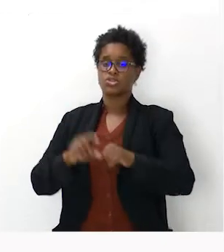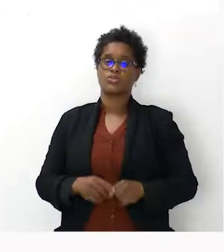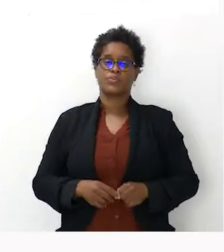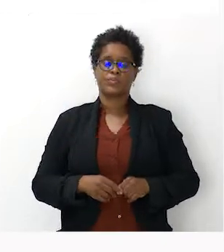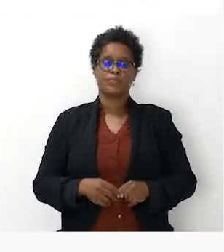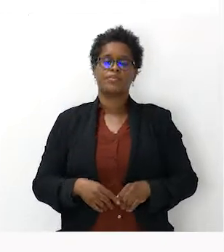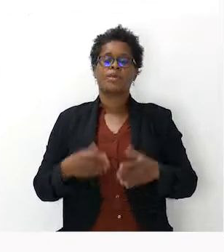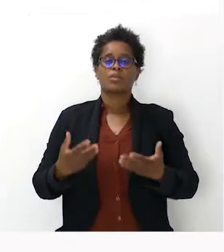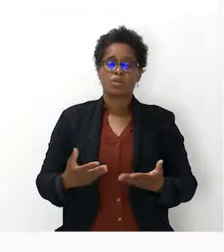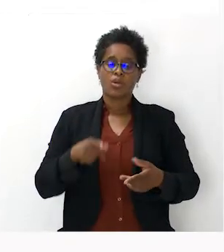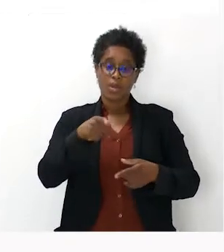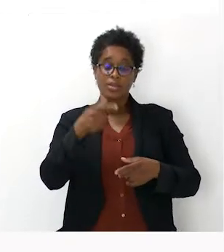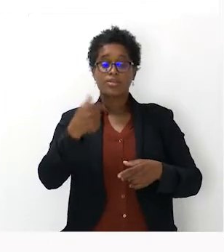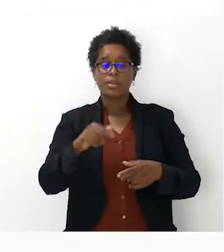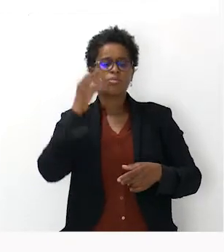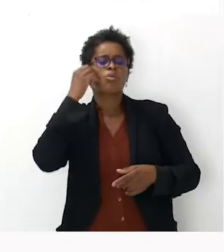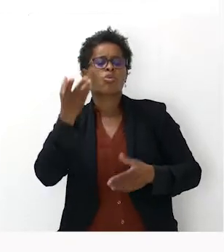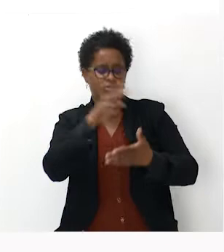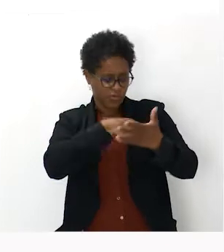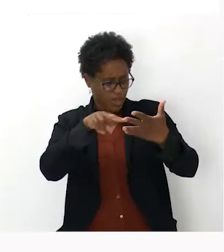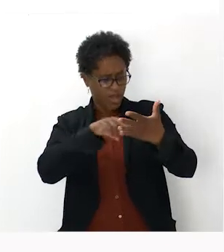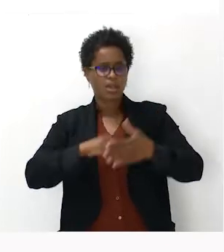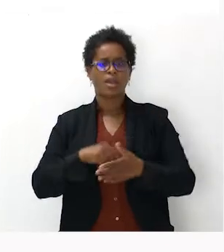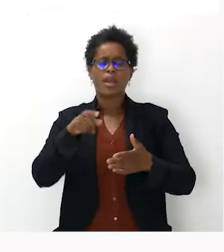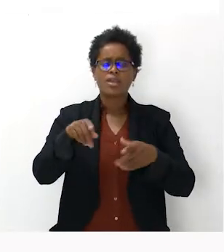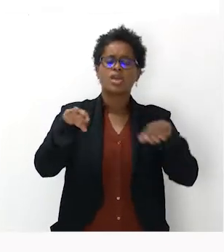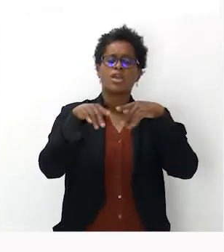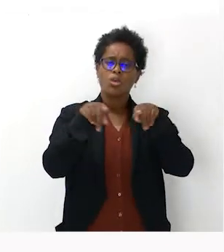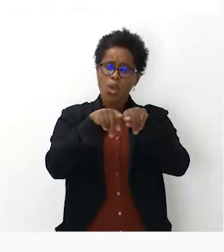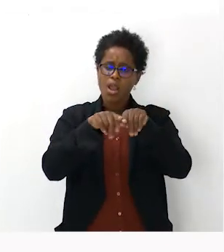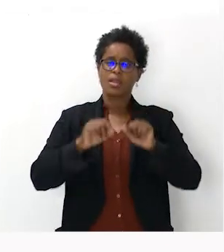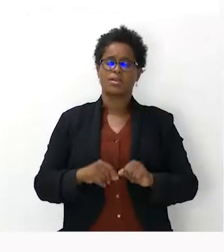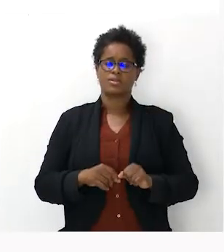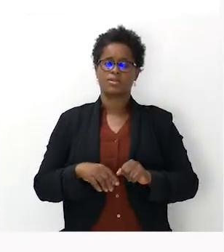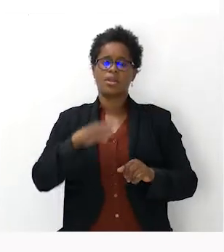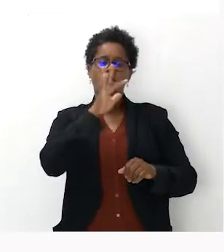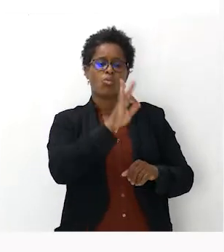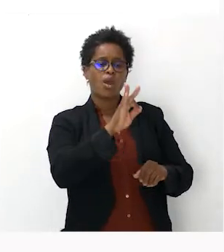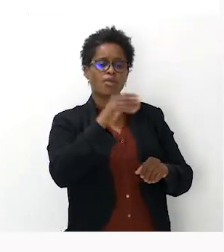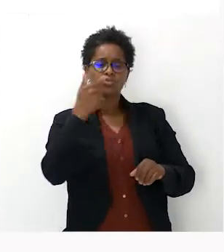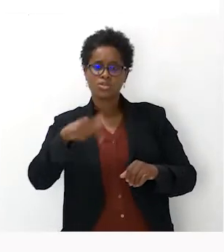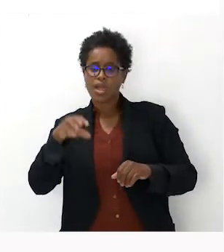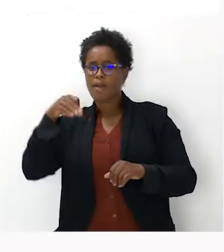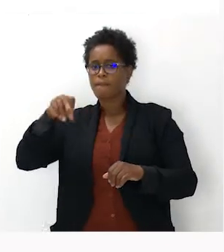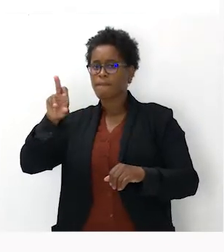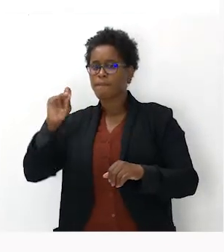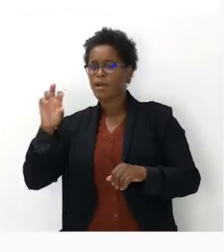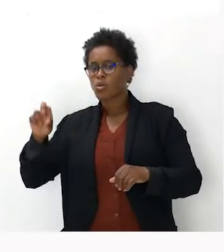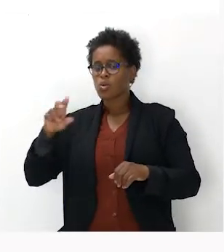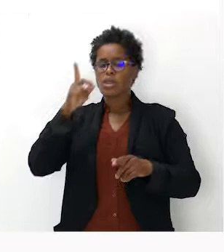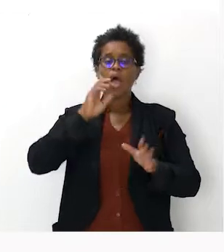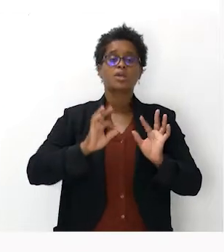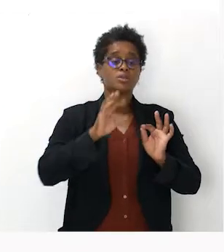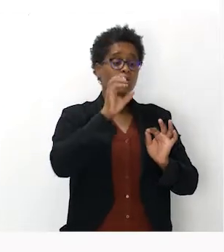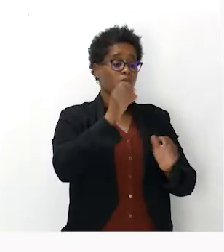Aqui nós temos, como é que nós vamos ler essa igualdade? 4 está para 8, assim